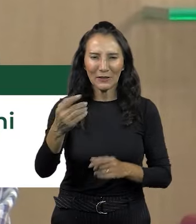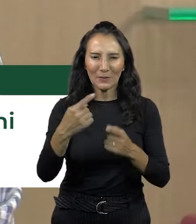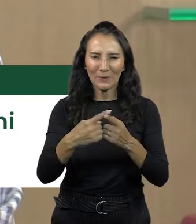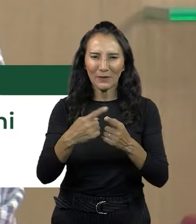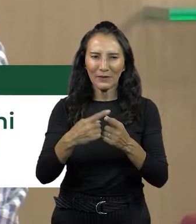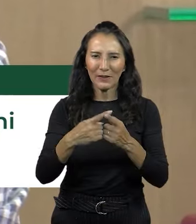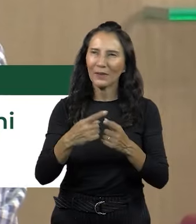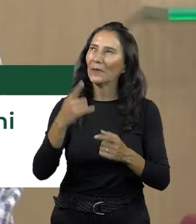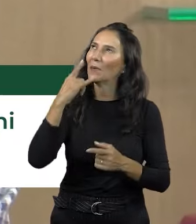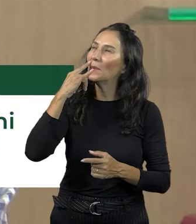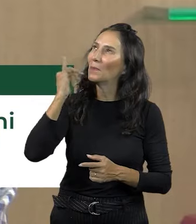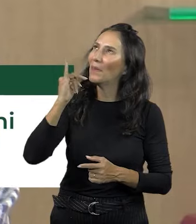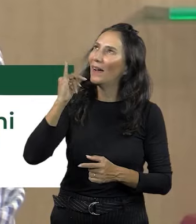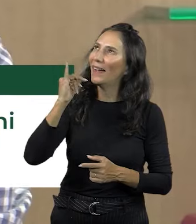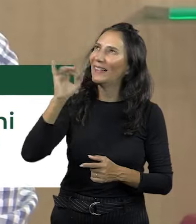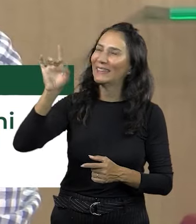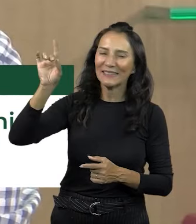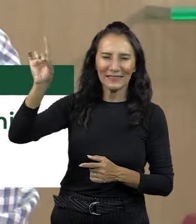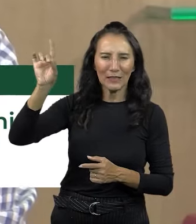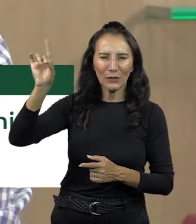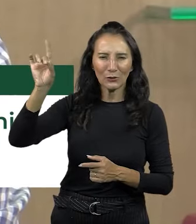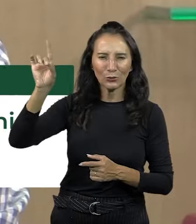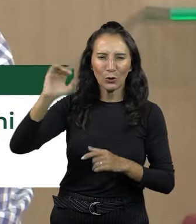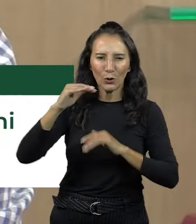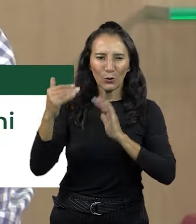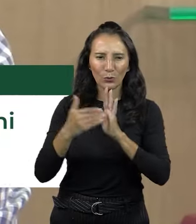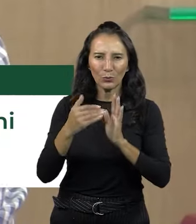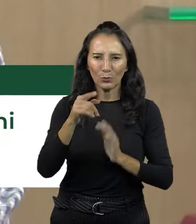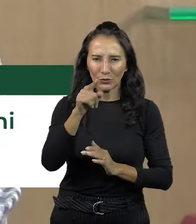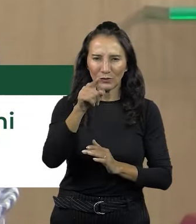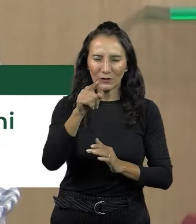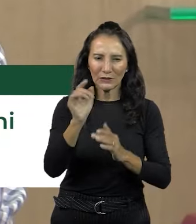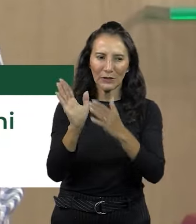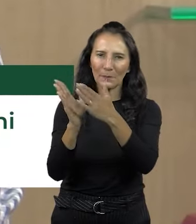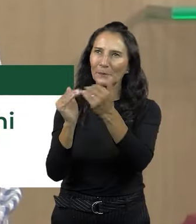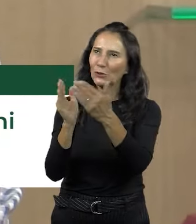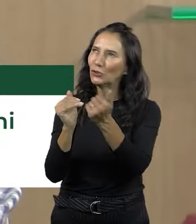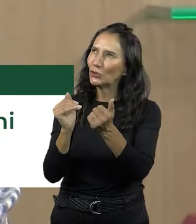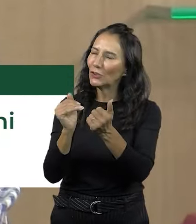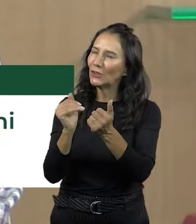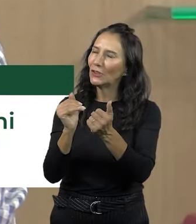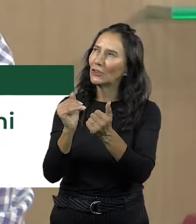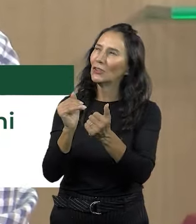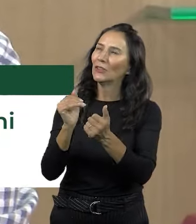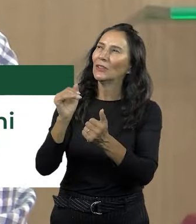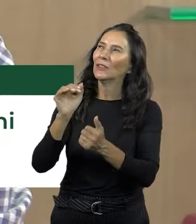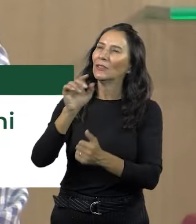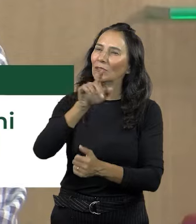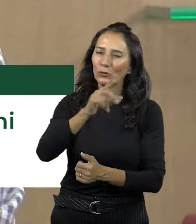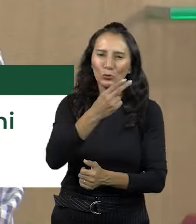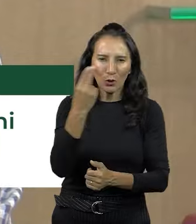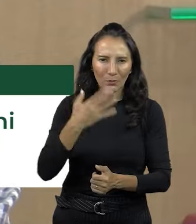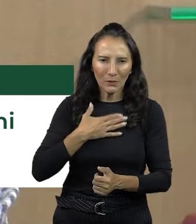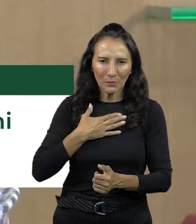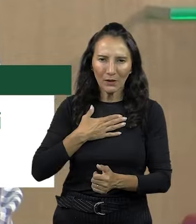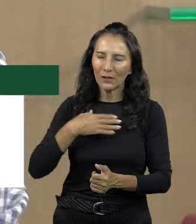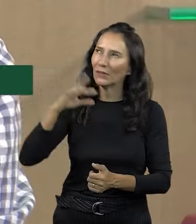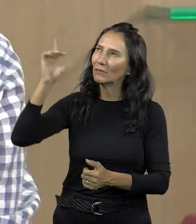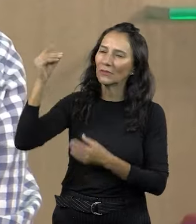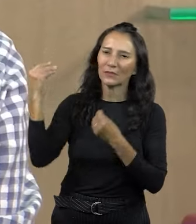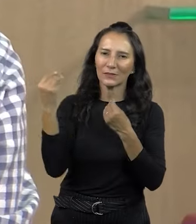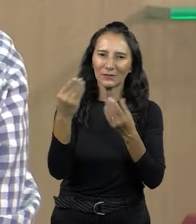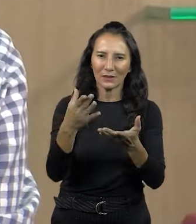conceda tudo o que pedirdes a ele em meu nome então eu vos escolhi agora olha o verso